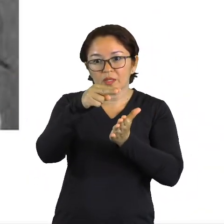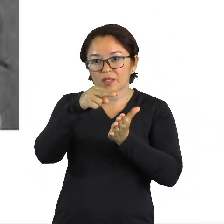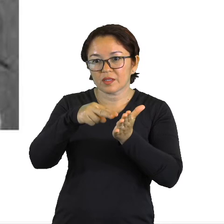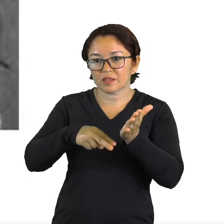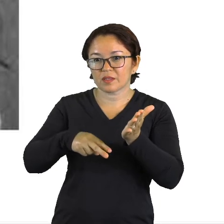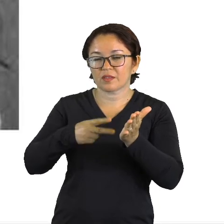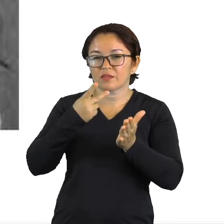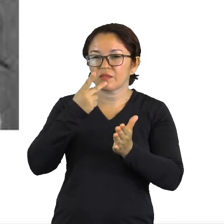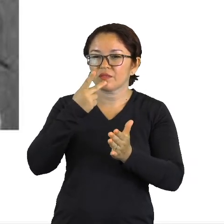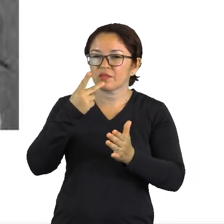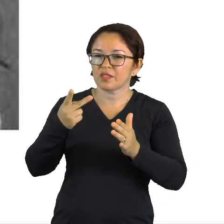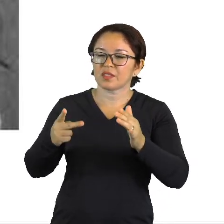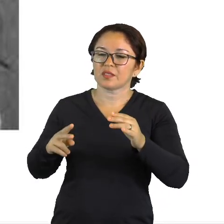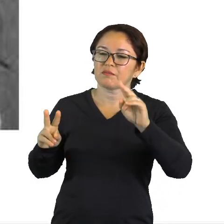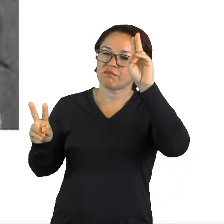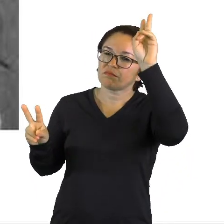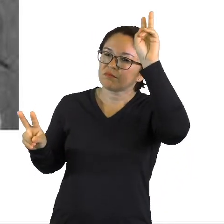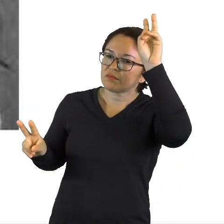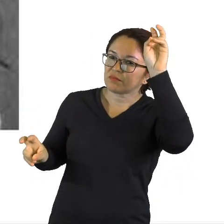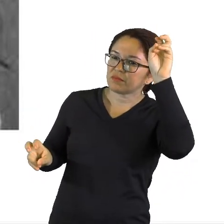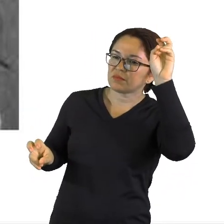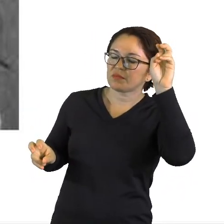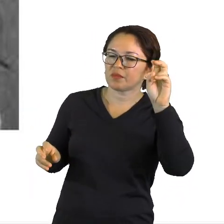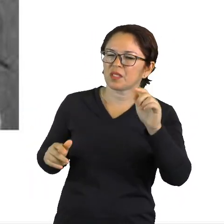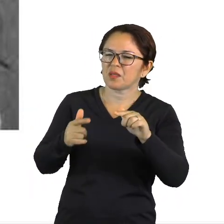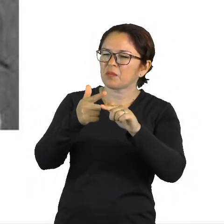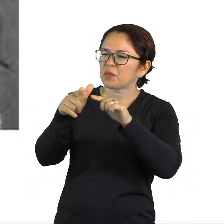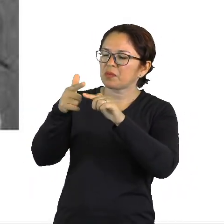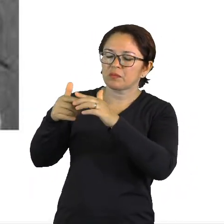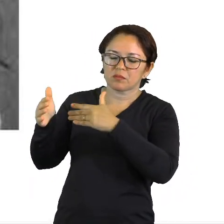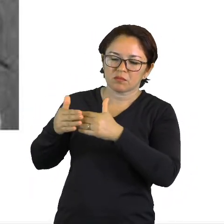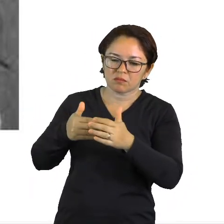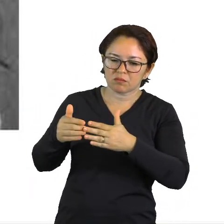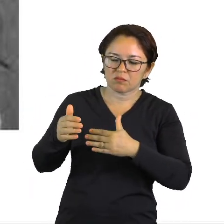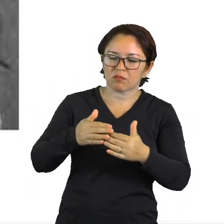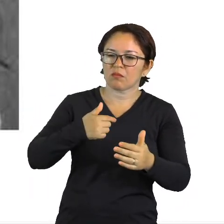de tudo, eu ainda creio na bondade humana. Mais à frente vocês